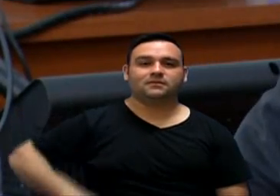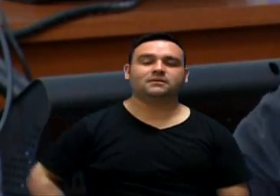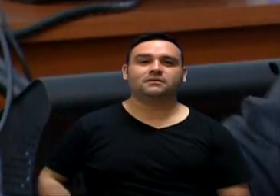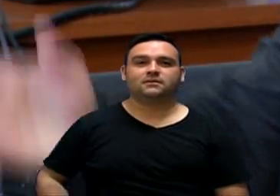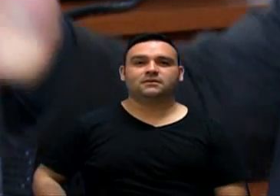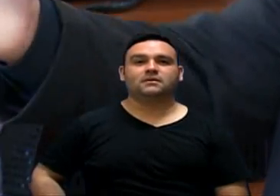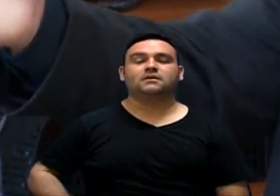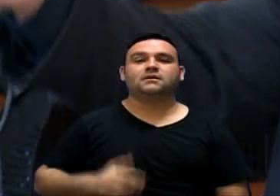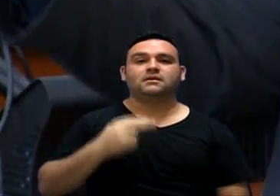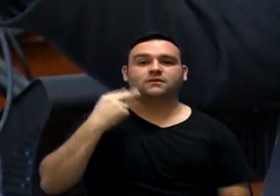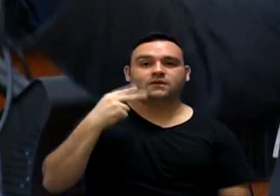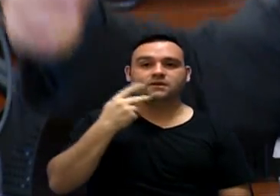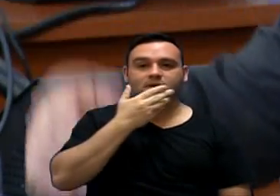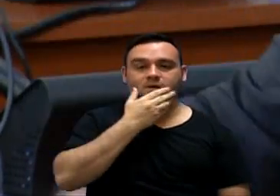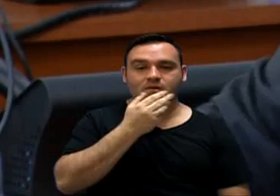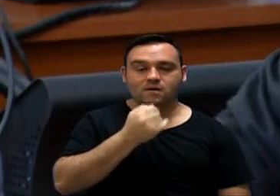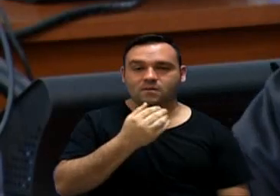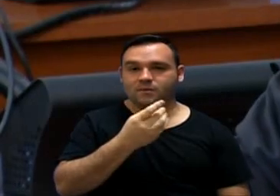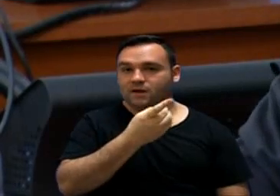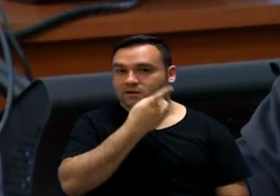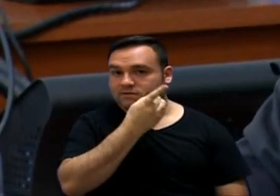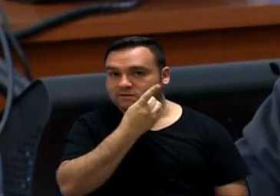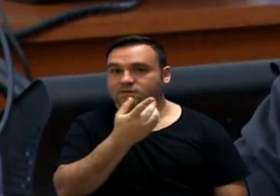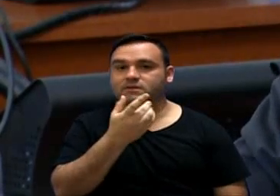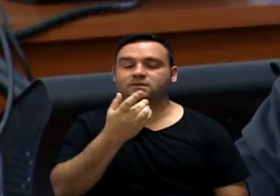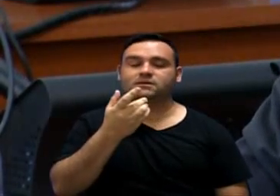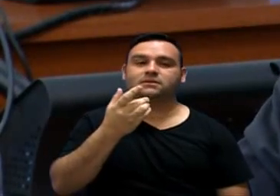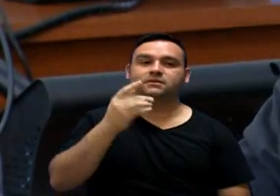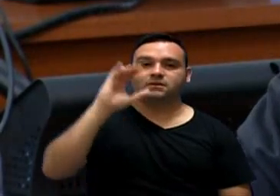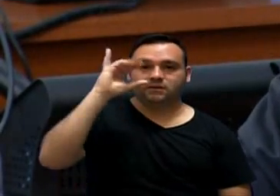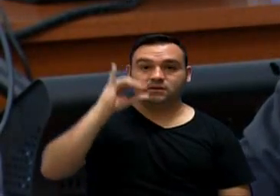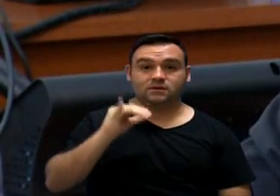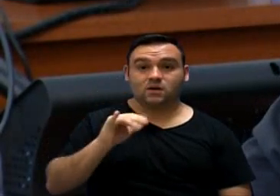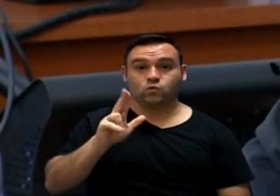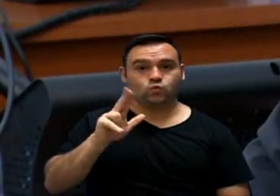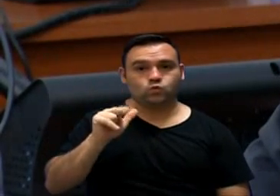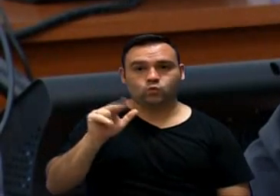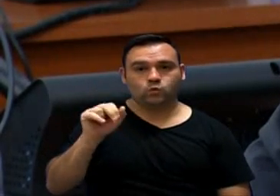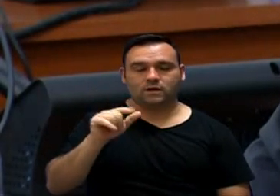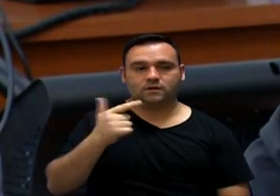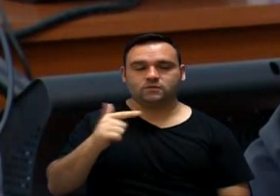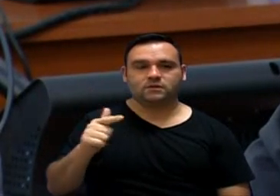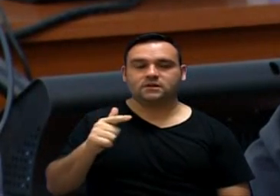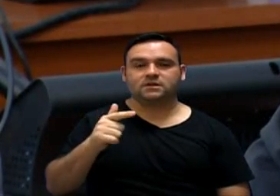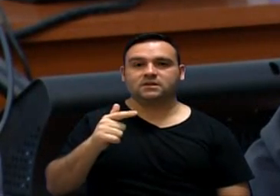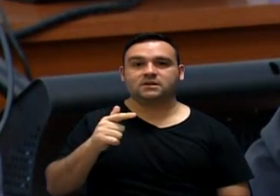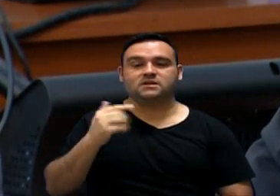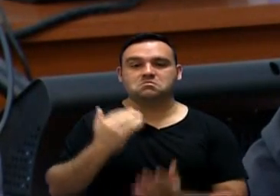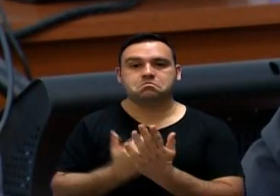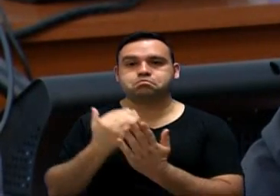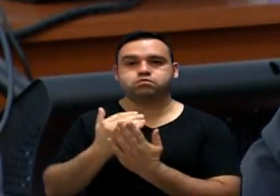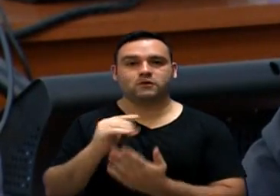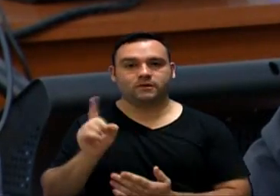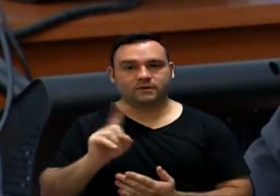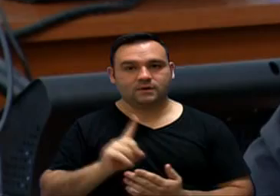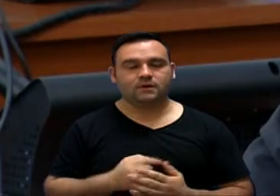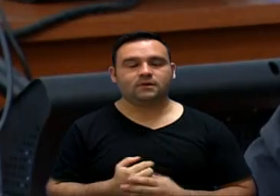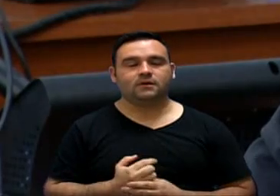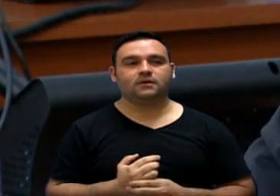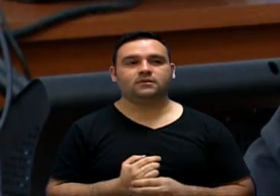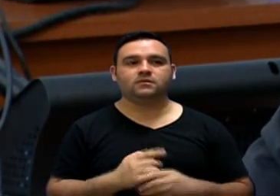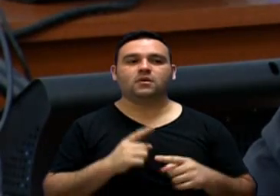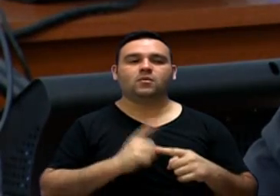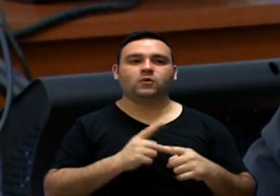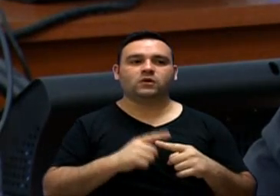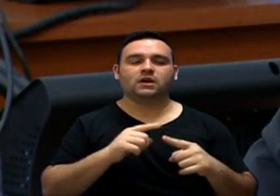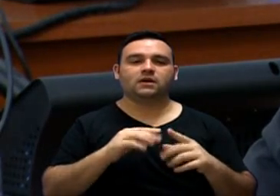Caro vereador Fernando Dini, vereador Iara, em nenhum momento foi uso da força excessiva, inclusive, tudo